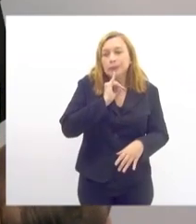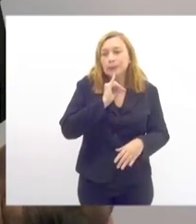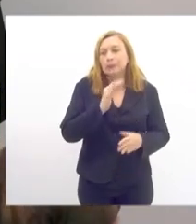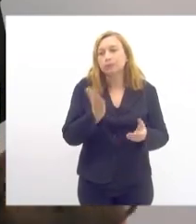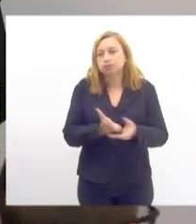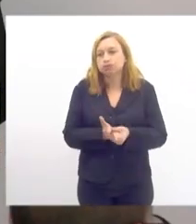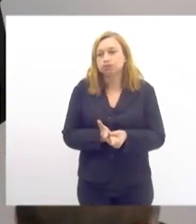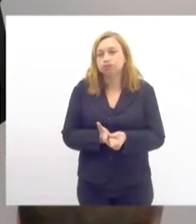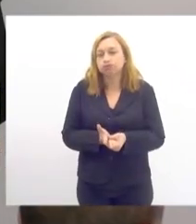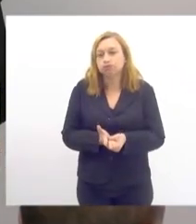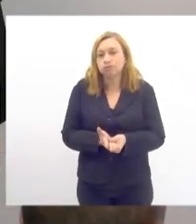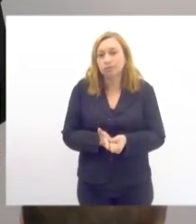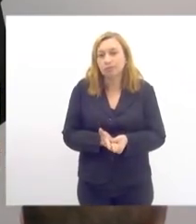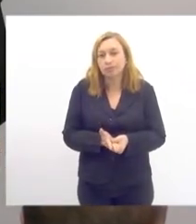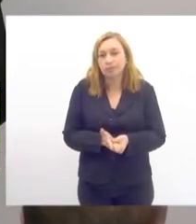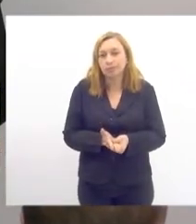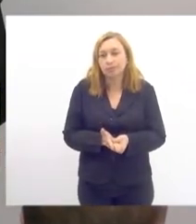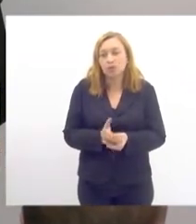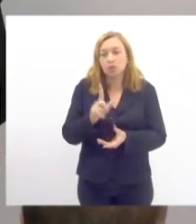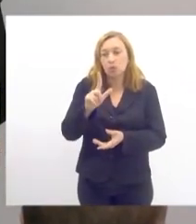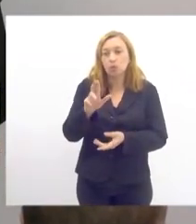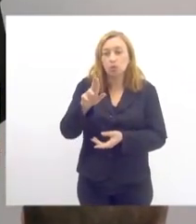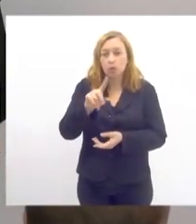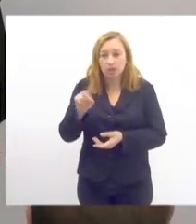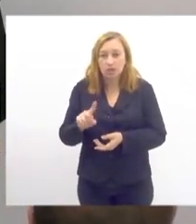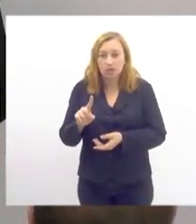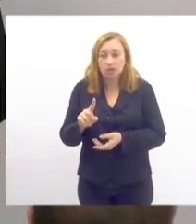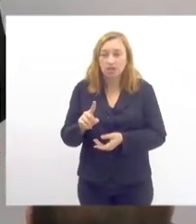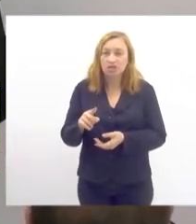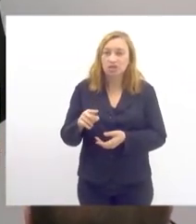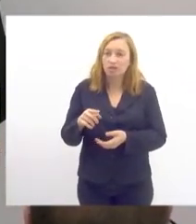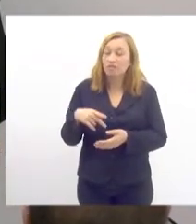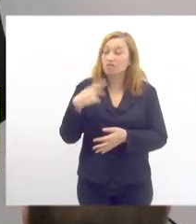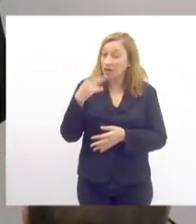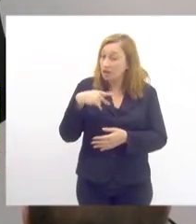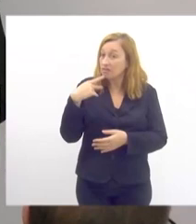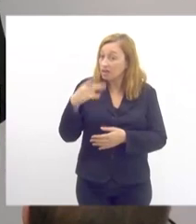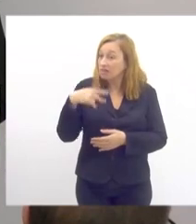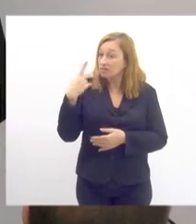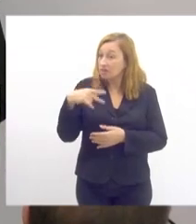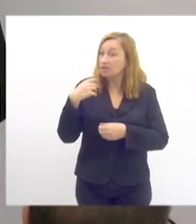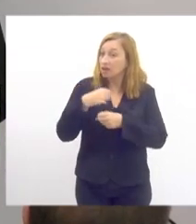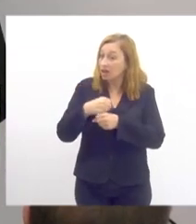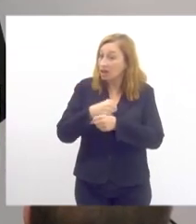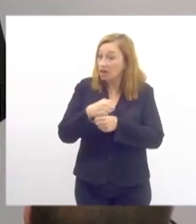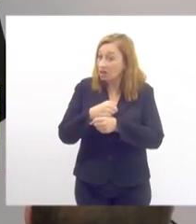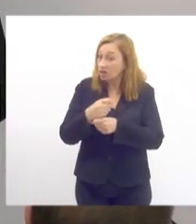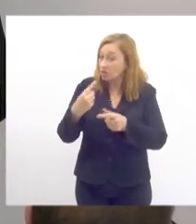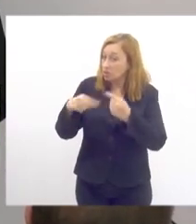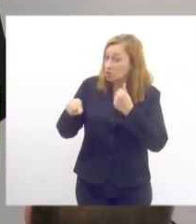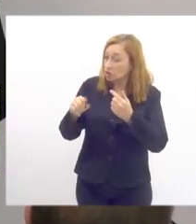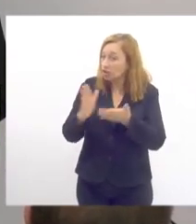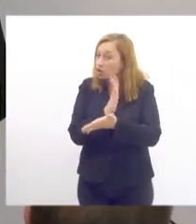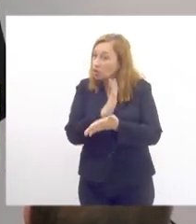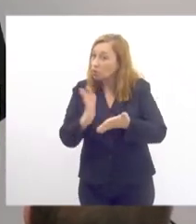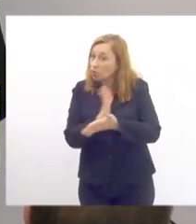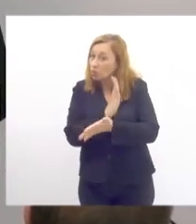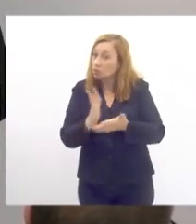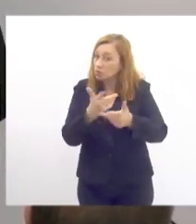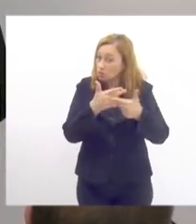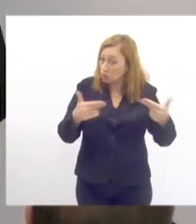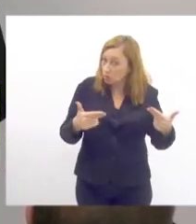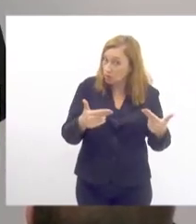processo, Luiz Antônio, que a gente vem batendo há algum tempo, tá? Eu vou discordar de algumas coisas e